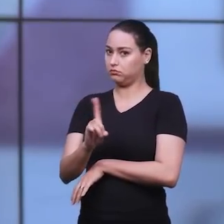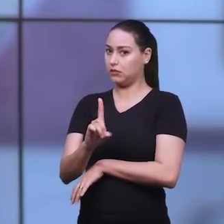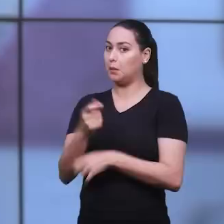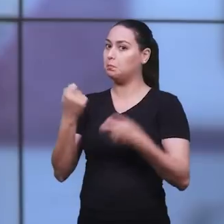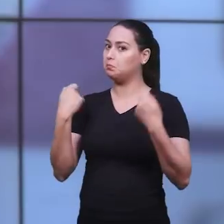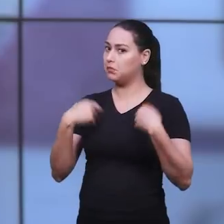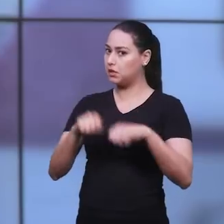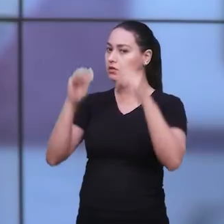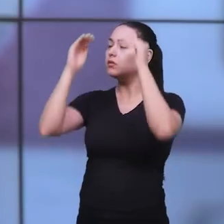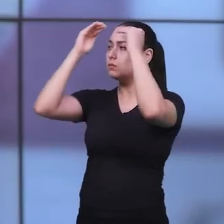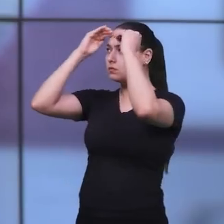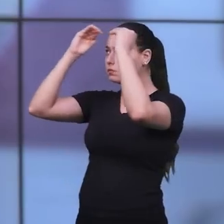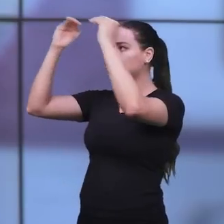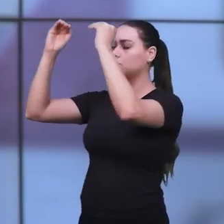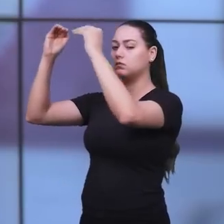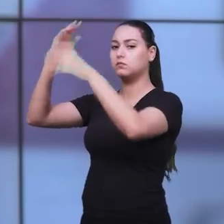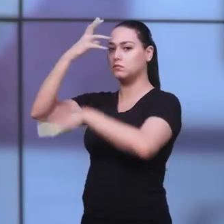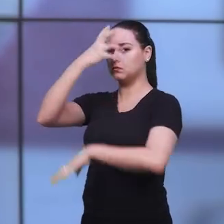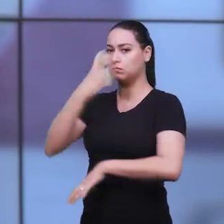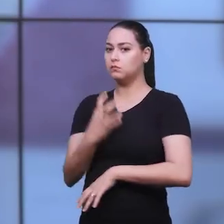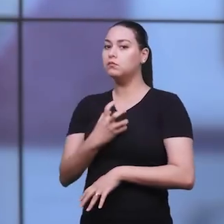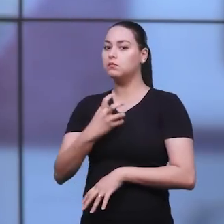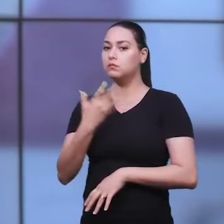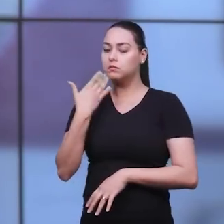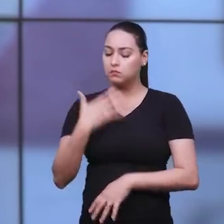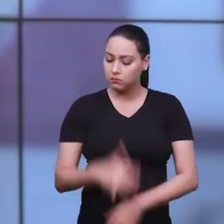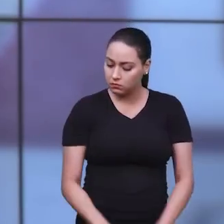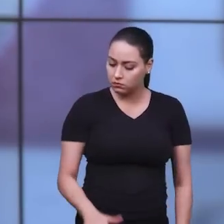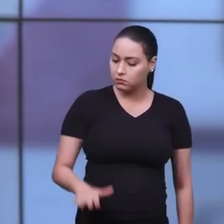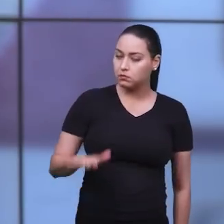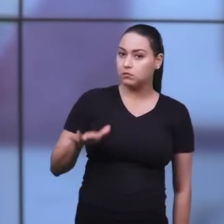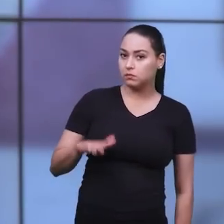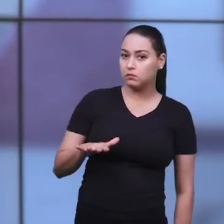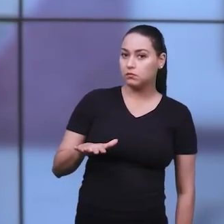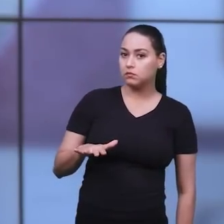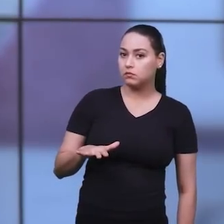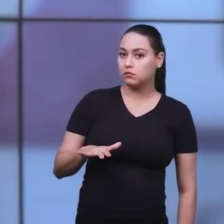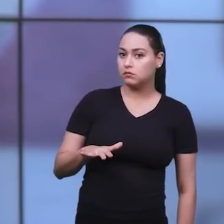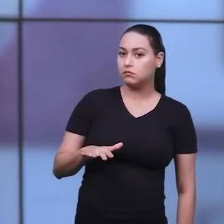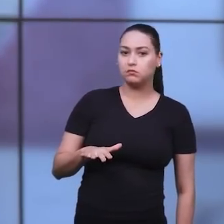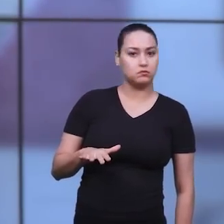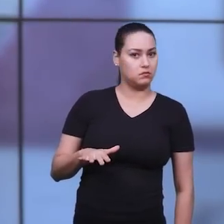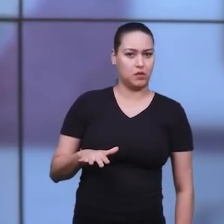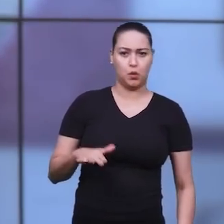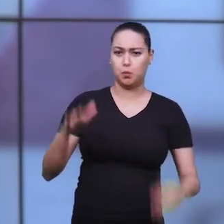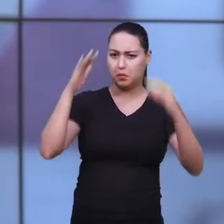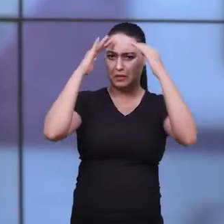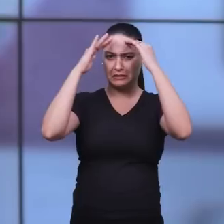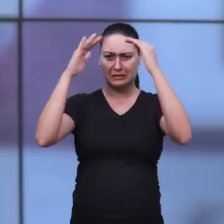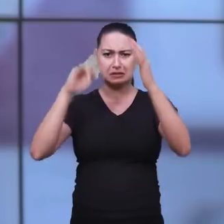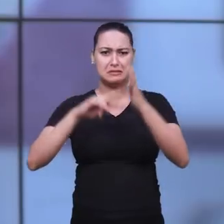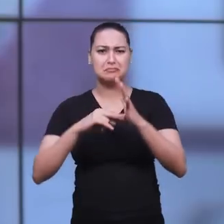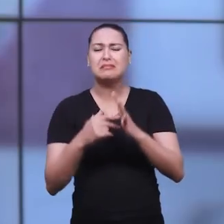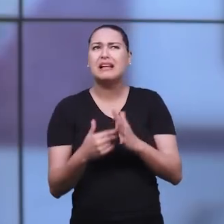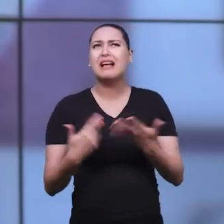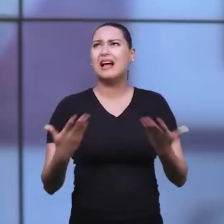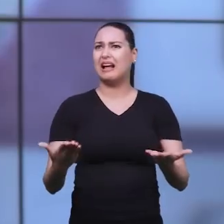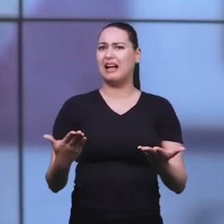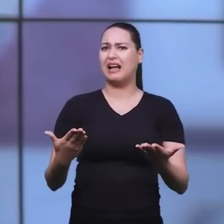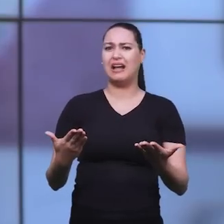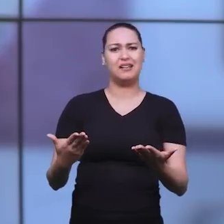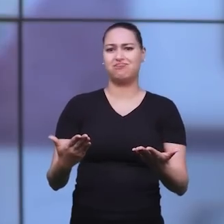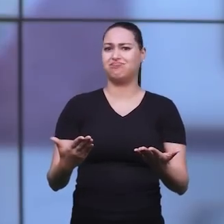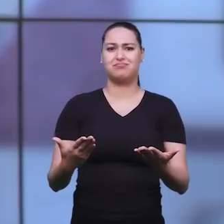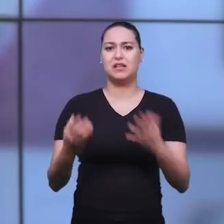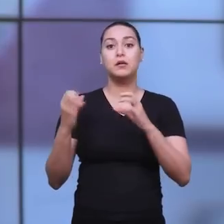sem querer ou entender, é preciso obedecer. Quanto menor a criança, menos sentido fará a obediência. Se